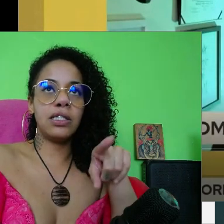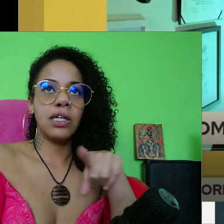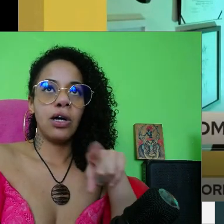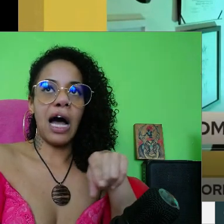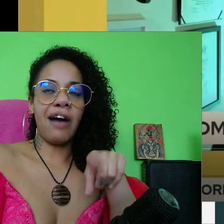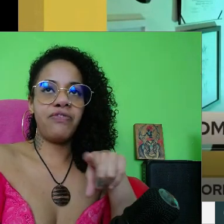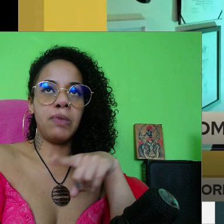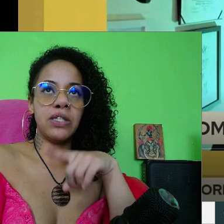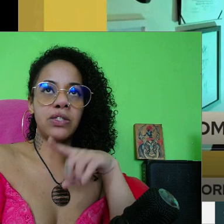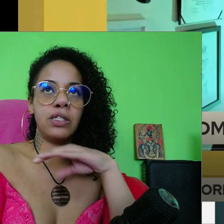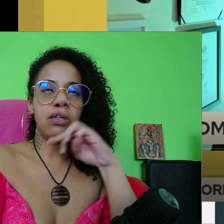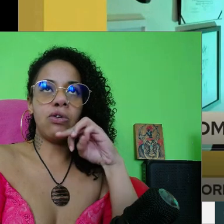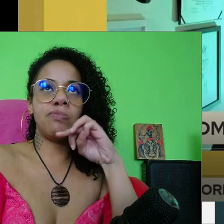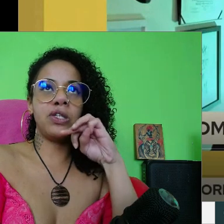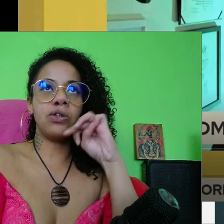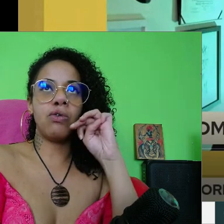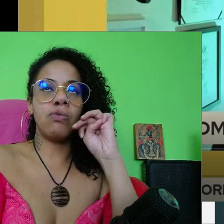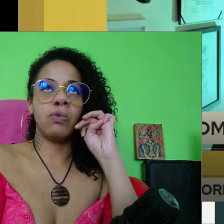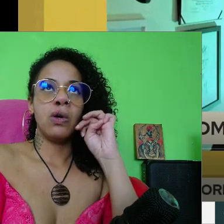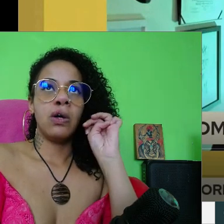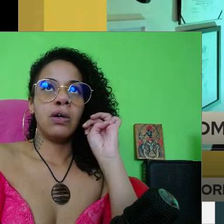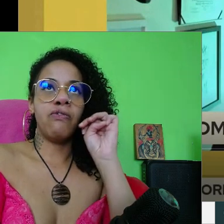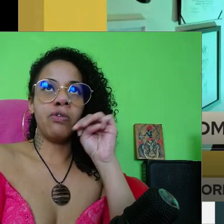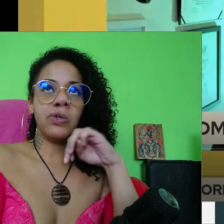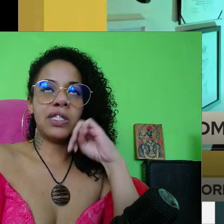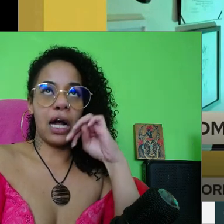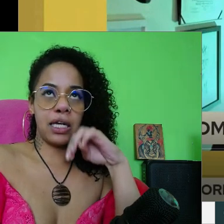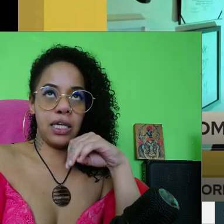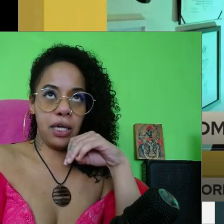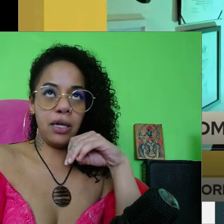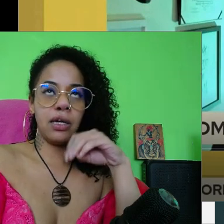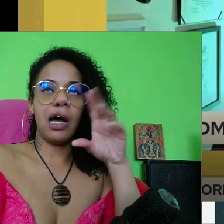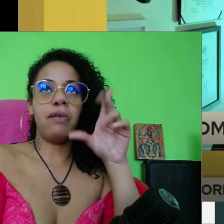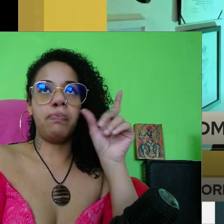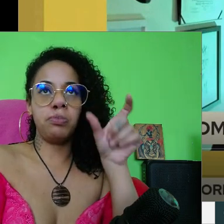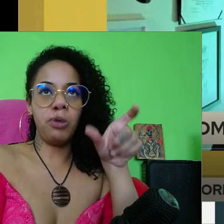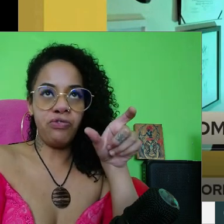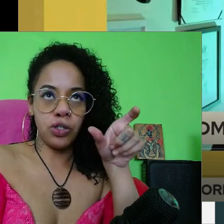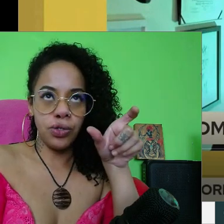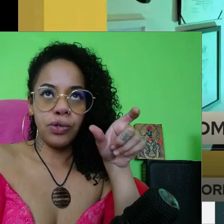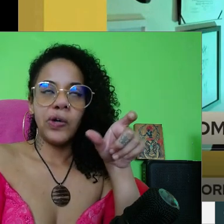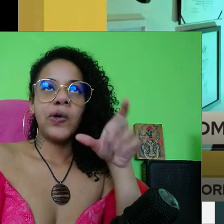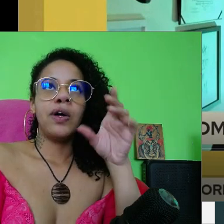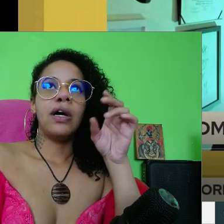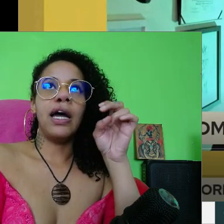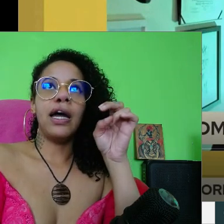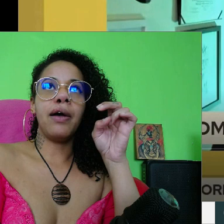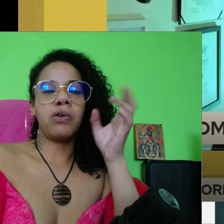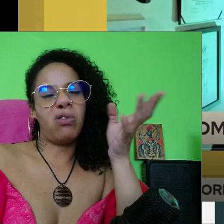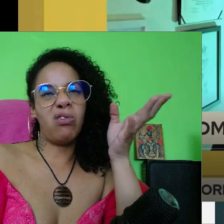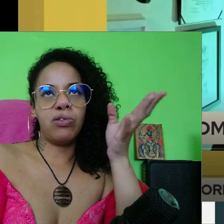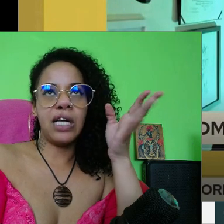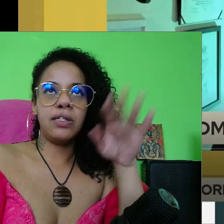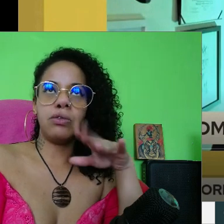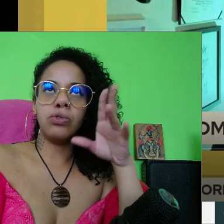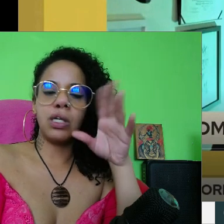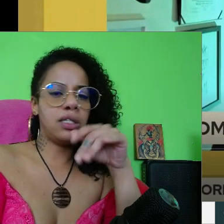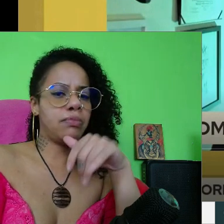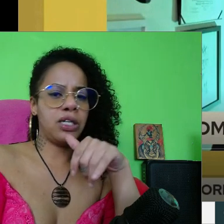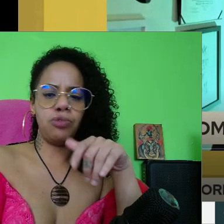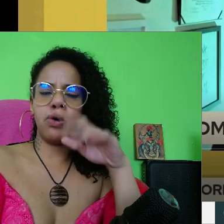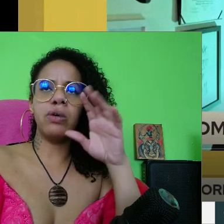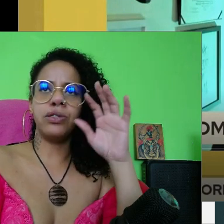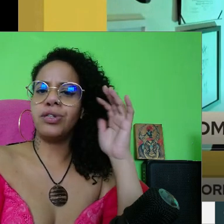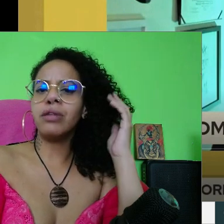tantas afirmações então começou com vou mostrar aqui aí depois meu vídeo pegou 10